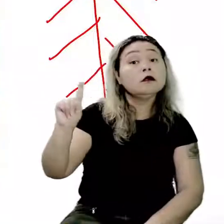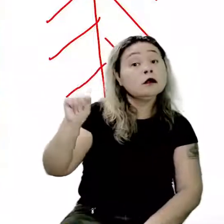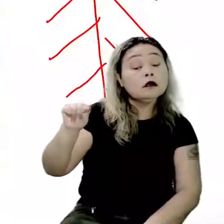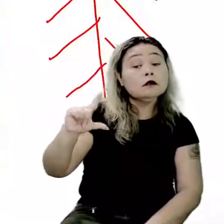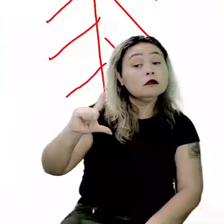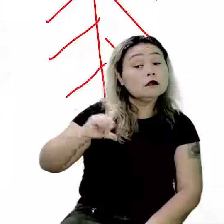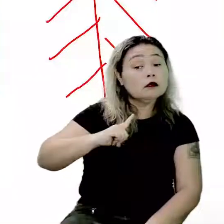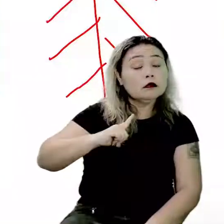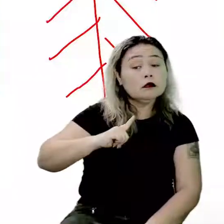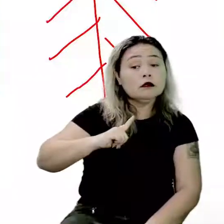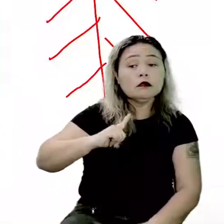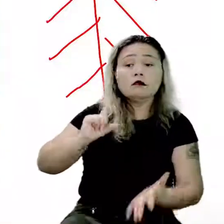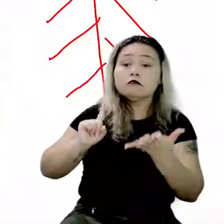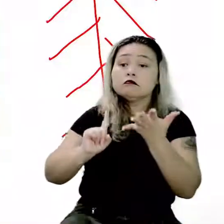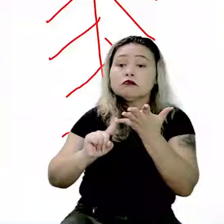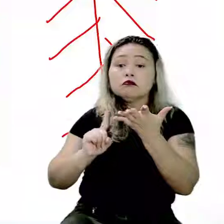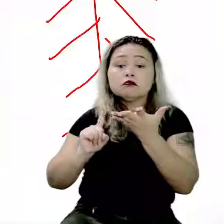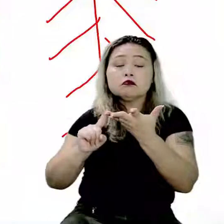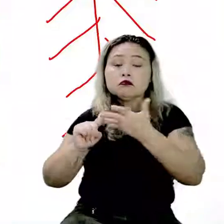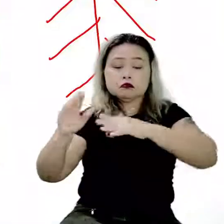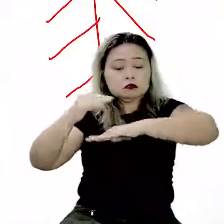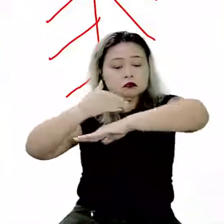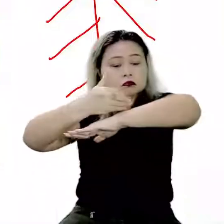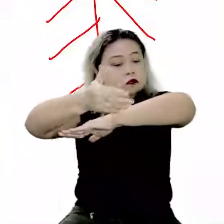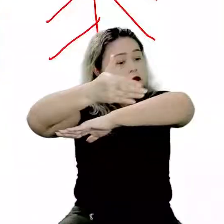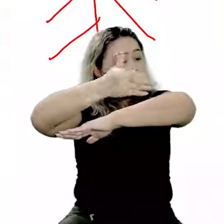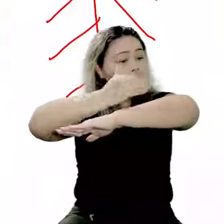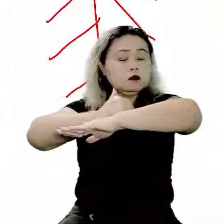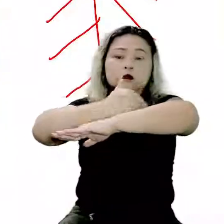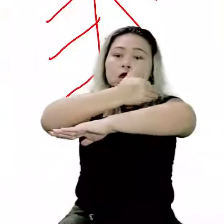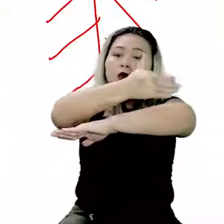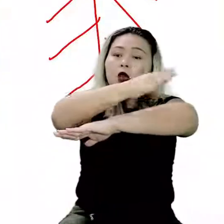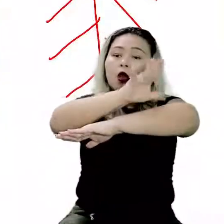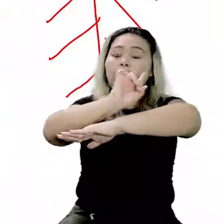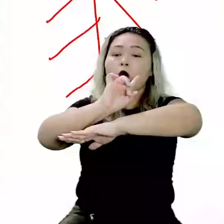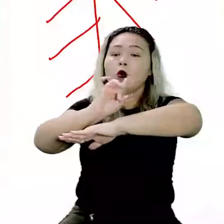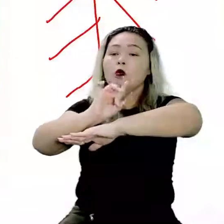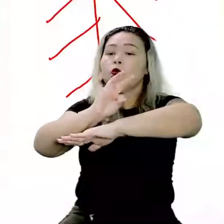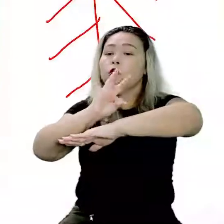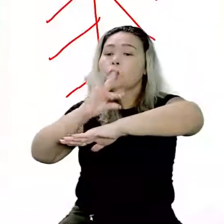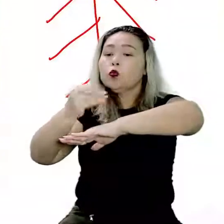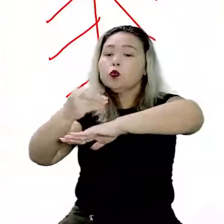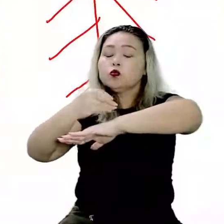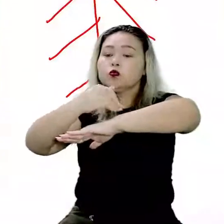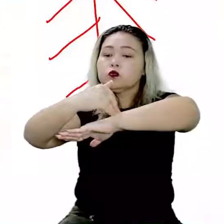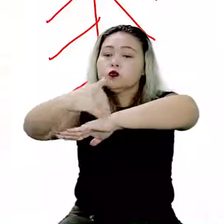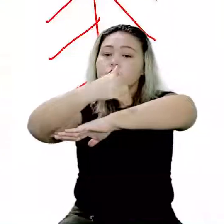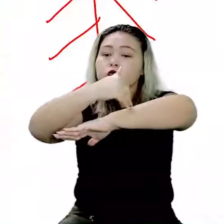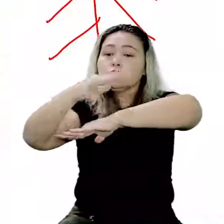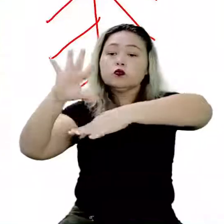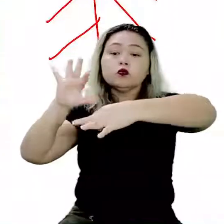tem vários colonos ao longo dessas vicinais, que todas elas se